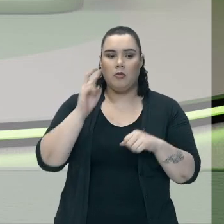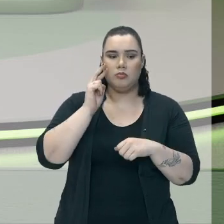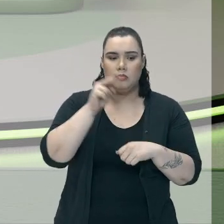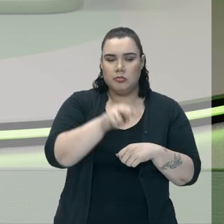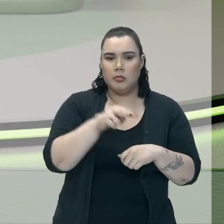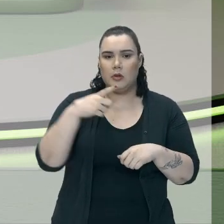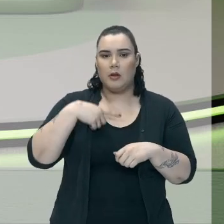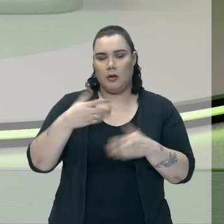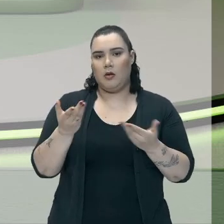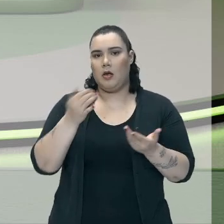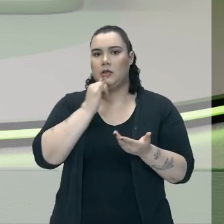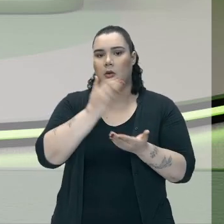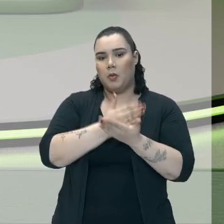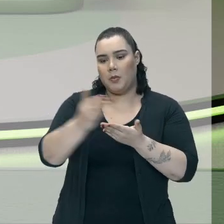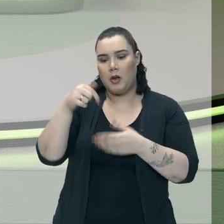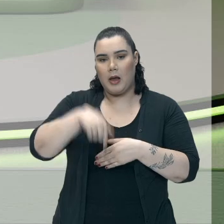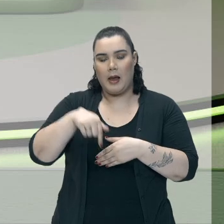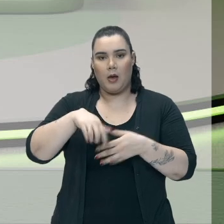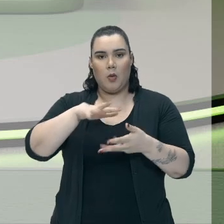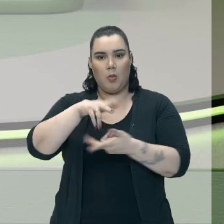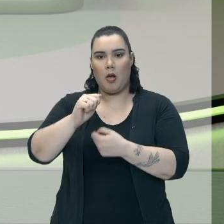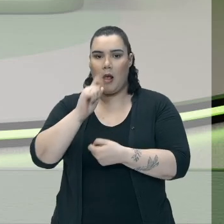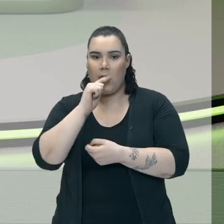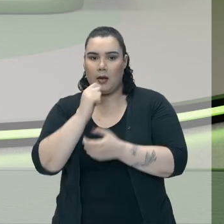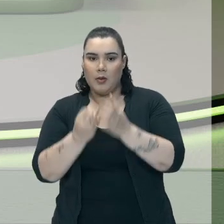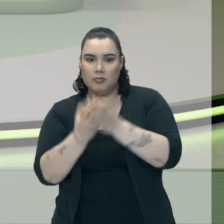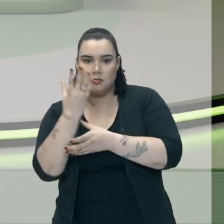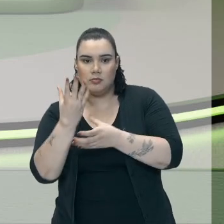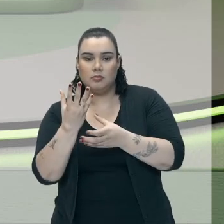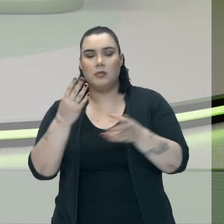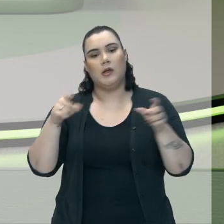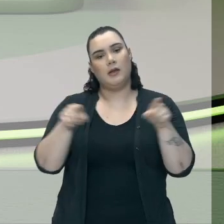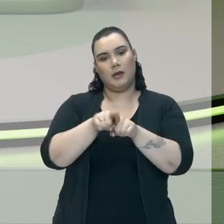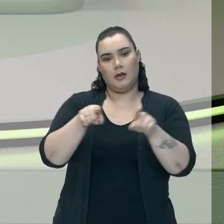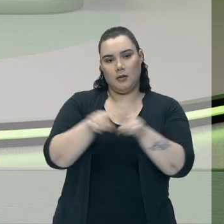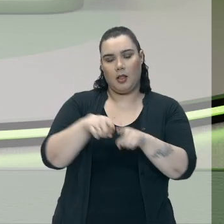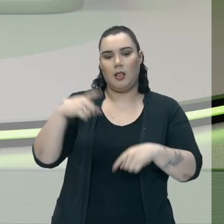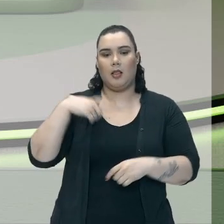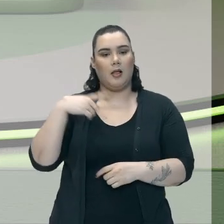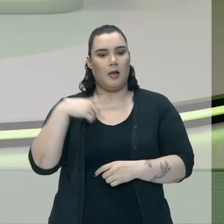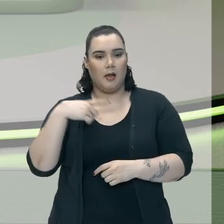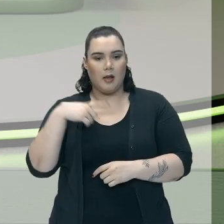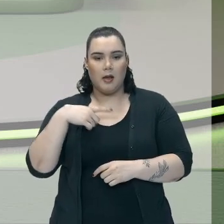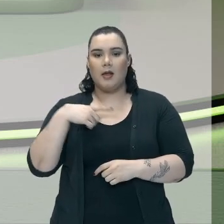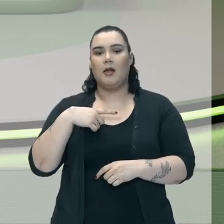vida começou aqui na Terra através da água, né? A gente pode ter pequenos